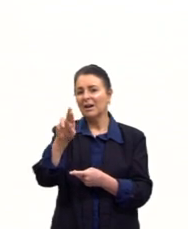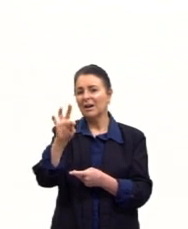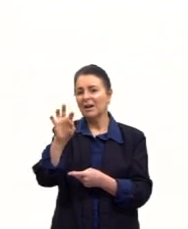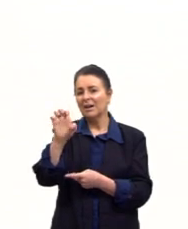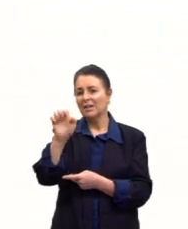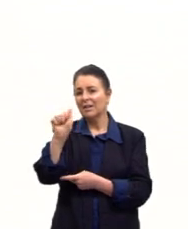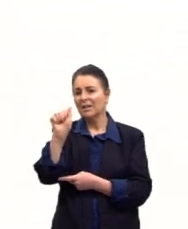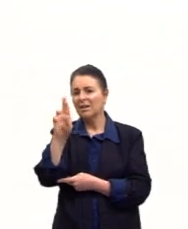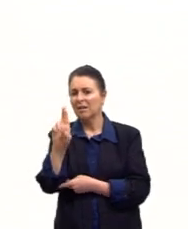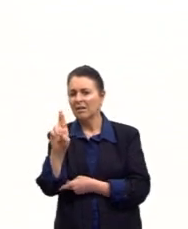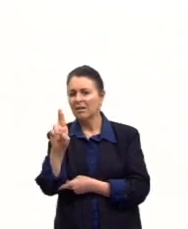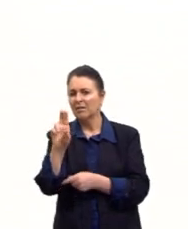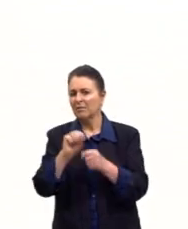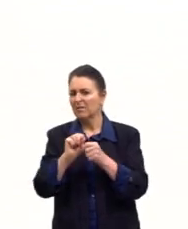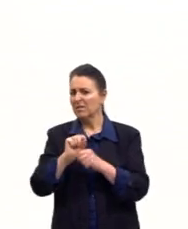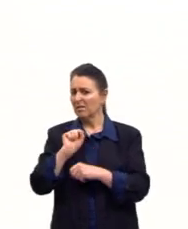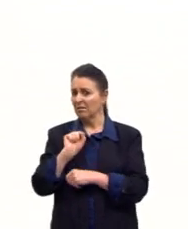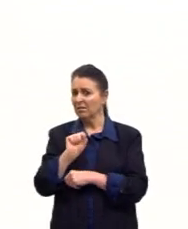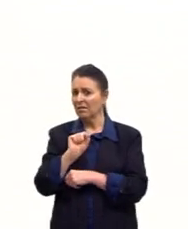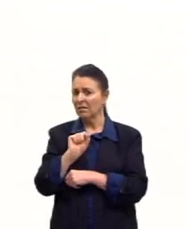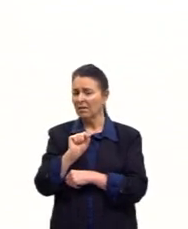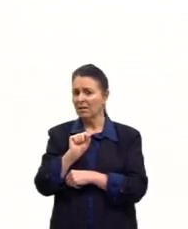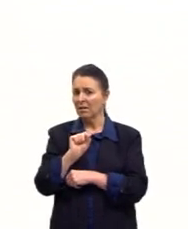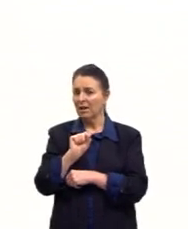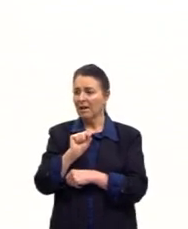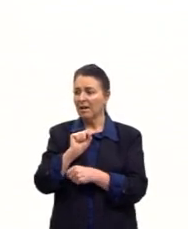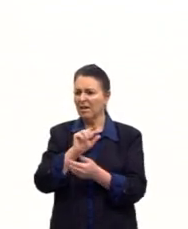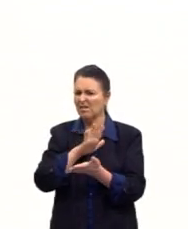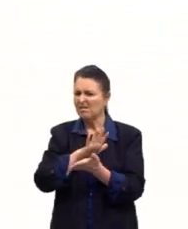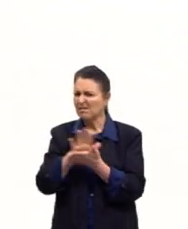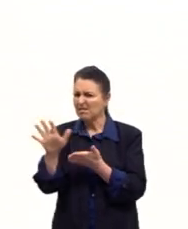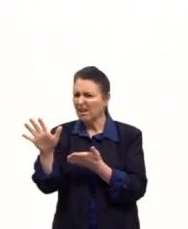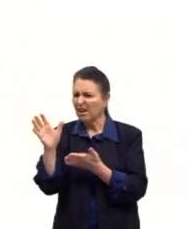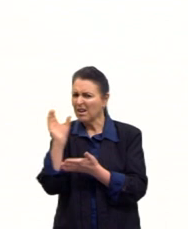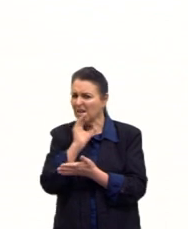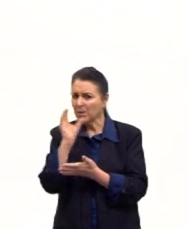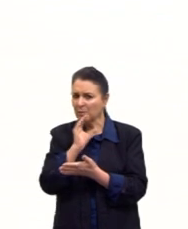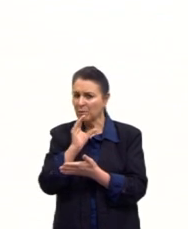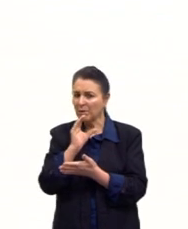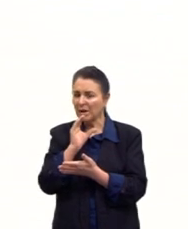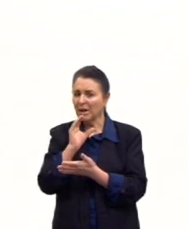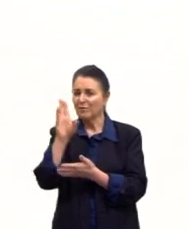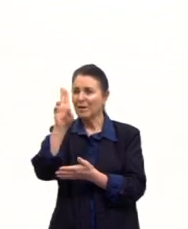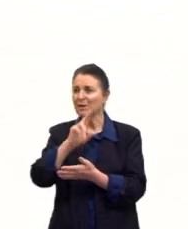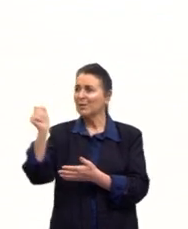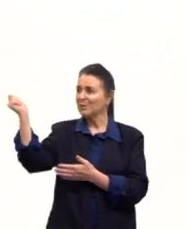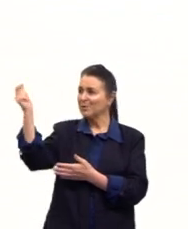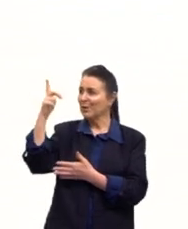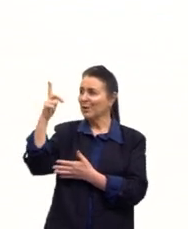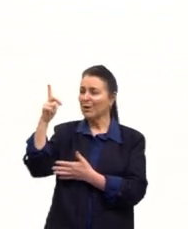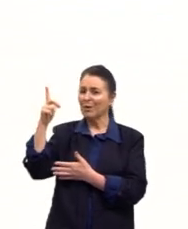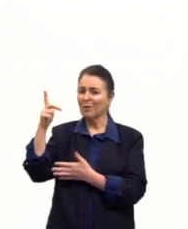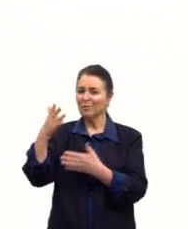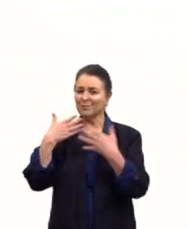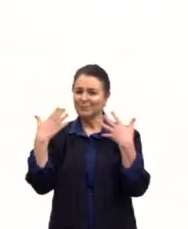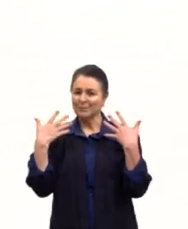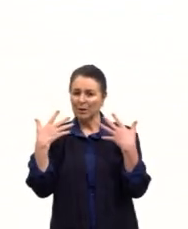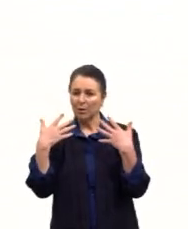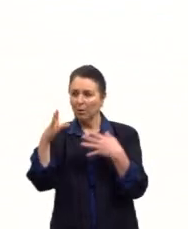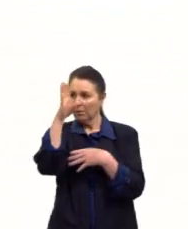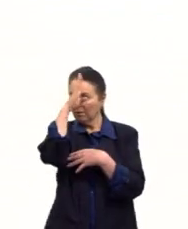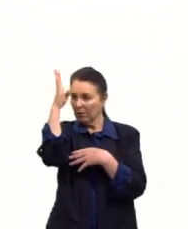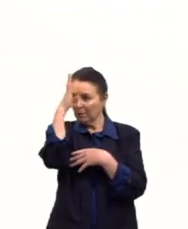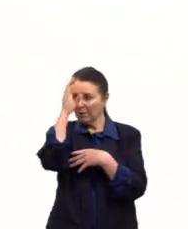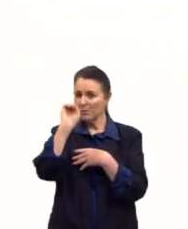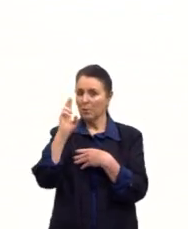essa pessoa vai fazer ela vai sair de fininho ela vai se aquecer o sol ela vai ficar bêbado ou ela vai